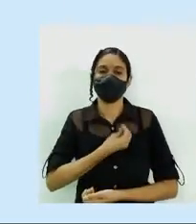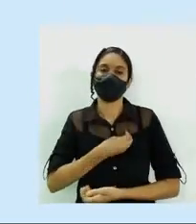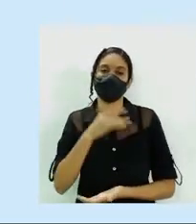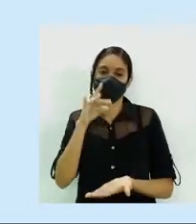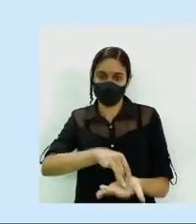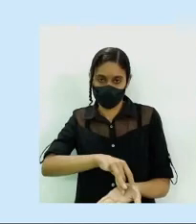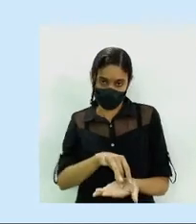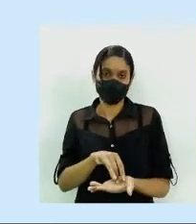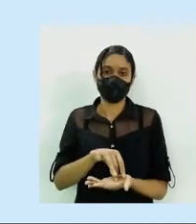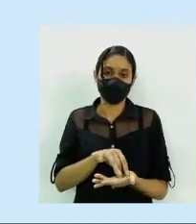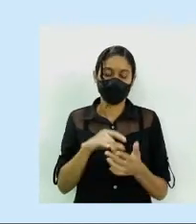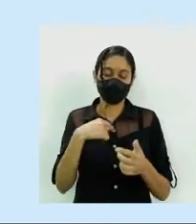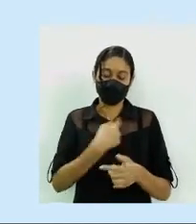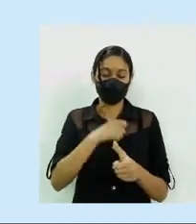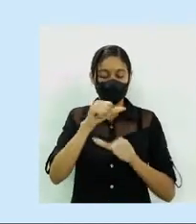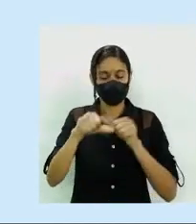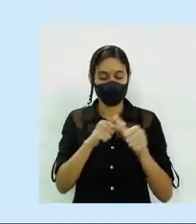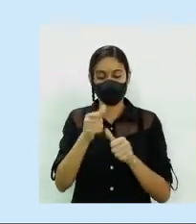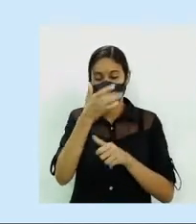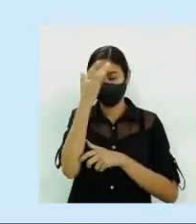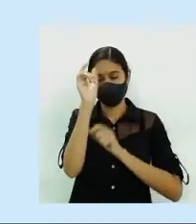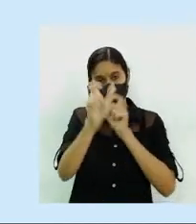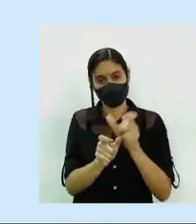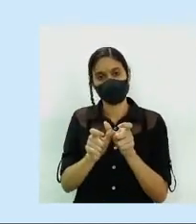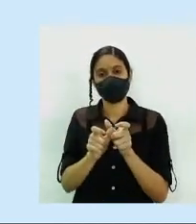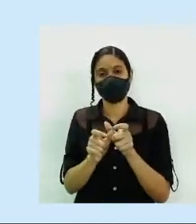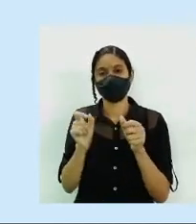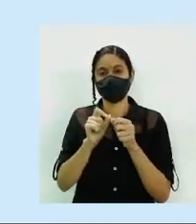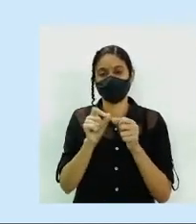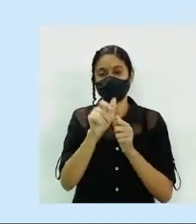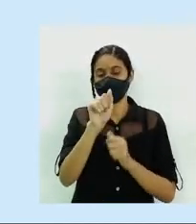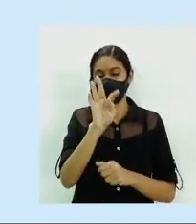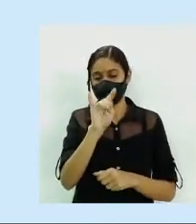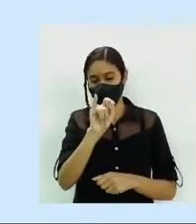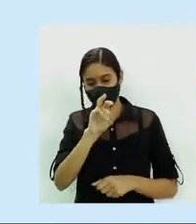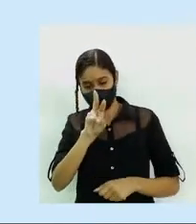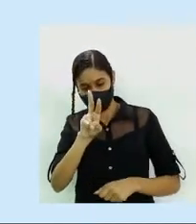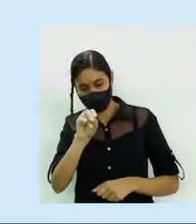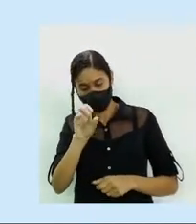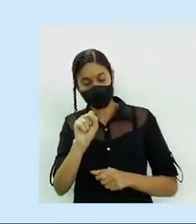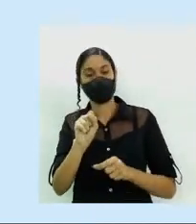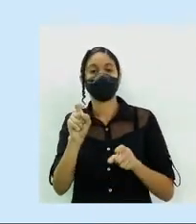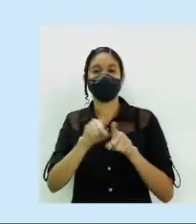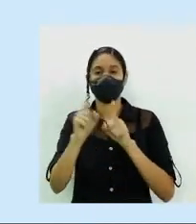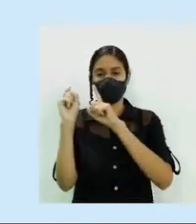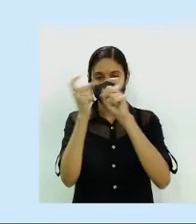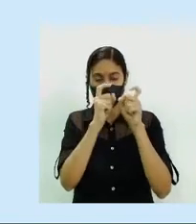realidade e nos tornarmos cidadãos ativos, críticos e modificadores da nossa